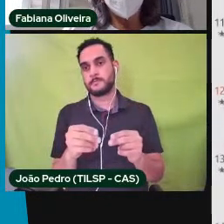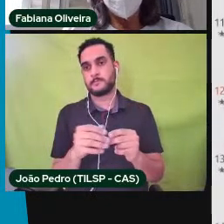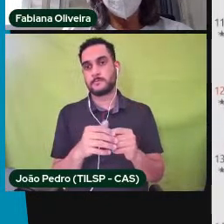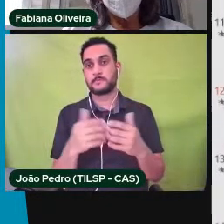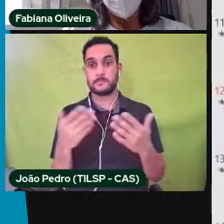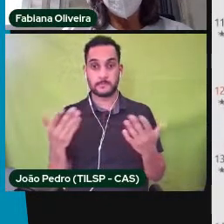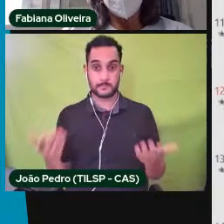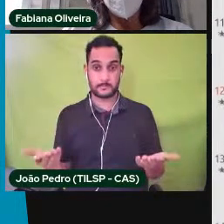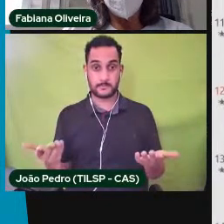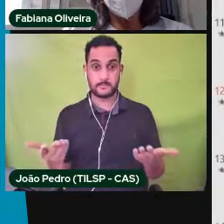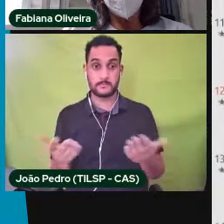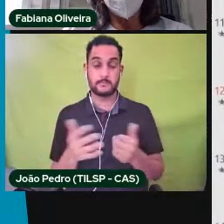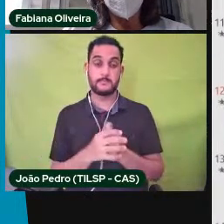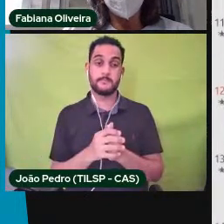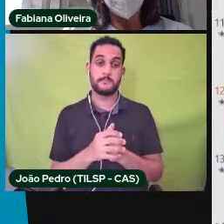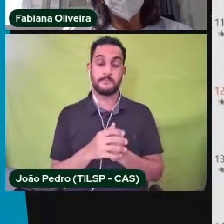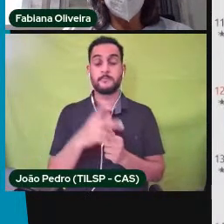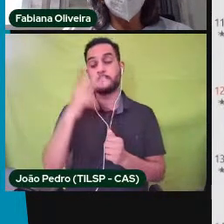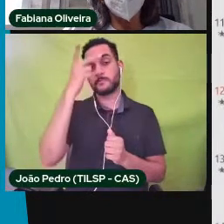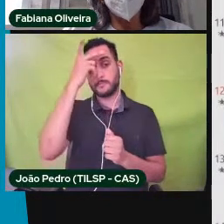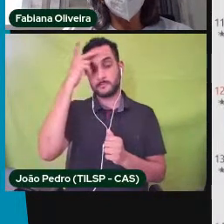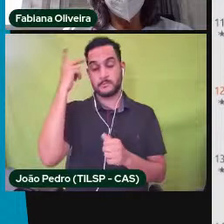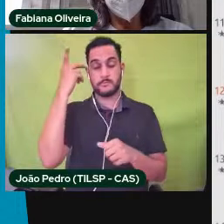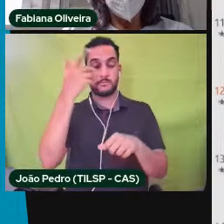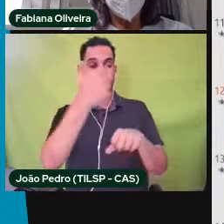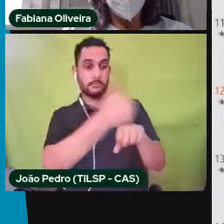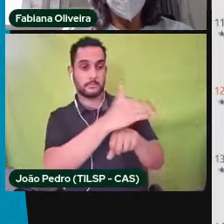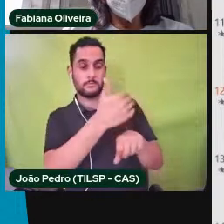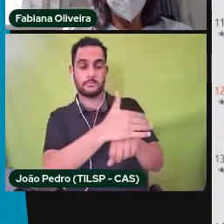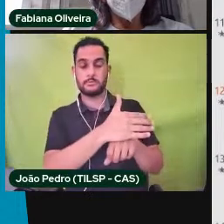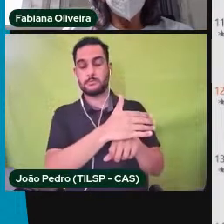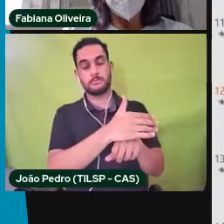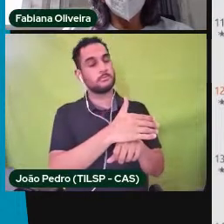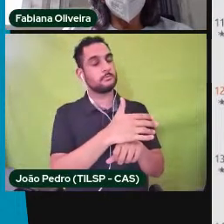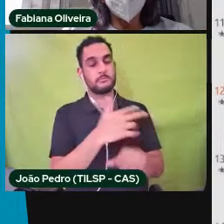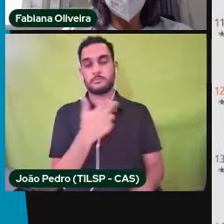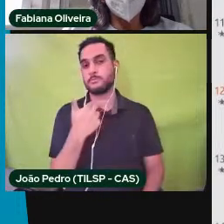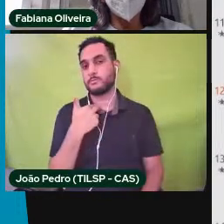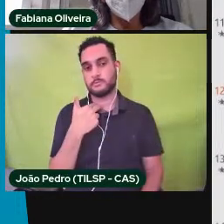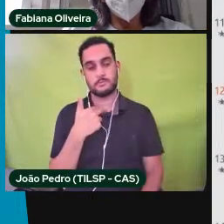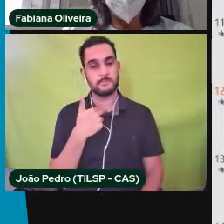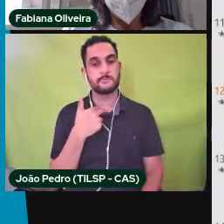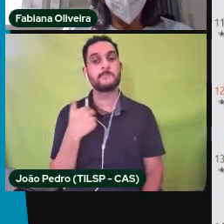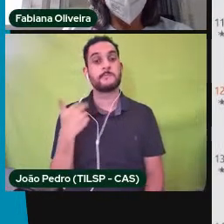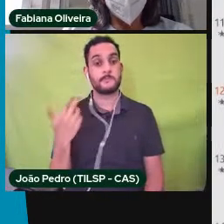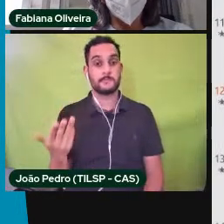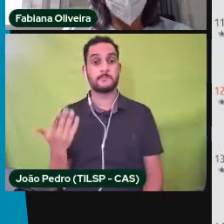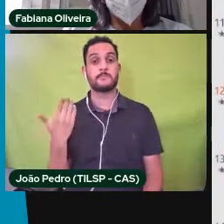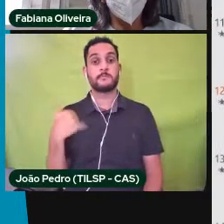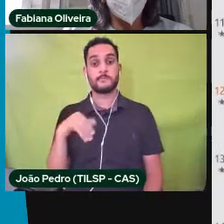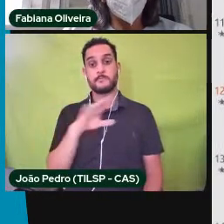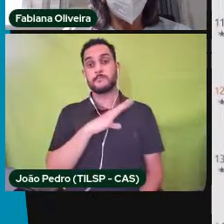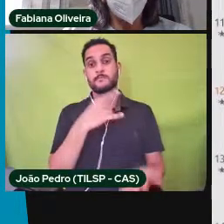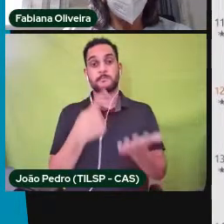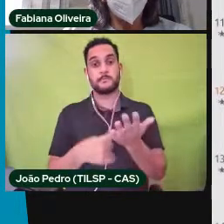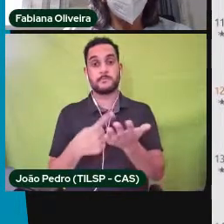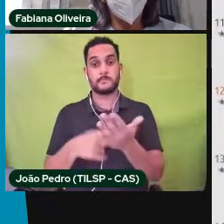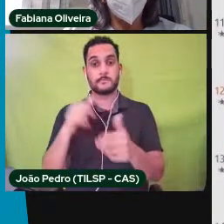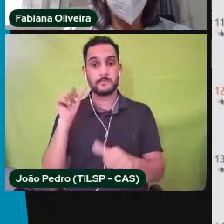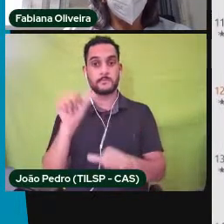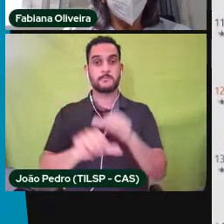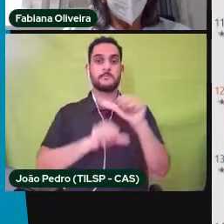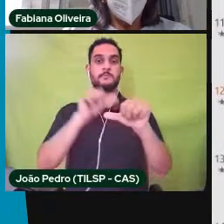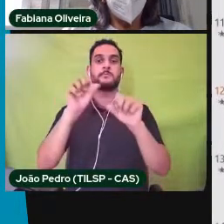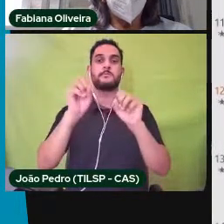Portanto, ninguém pode ser deixado para trás. Portanto, comprometemos a fazer mudanças necessárias nas políticas de